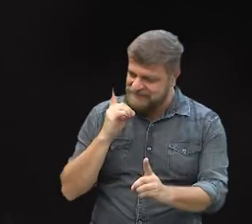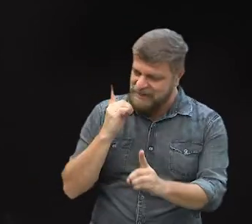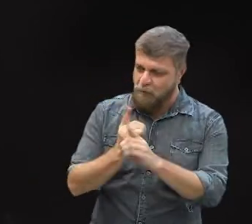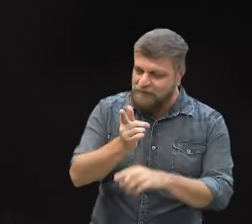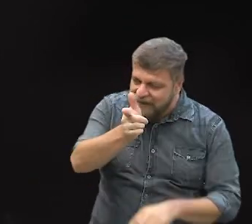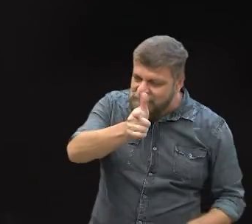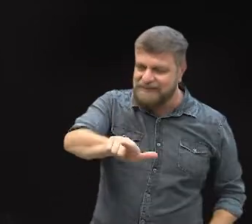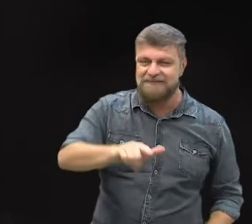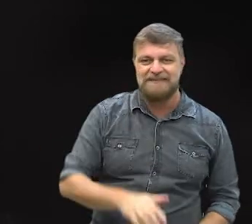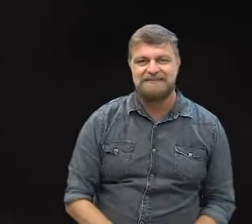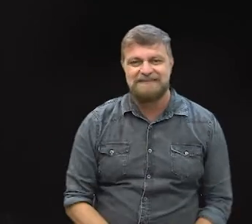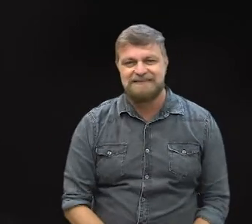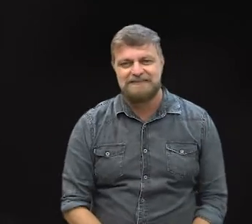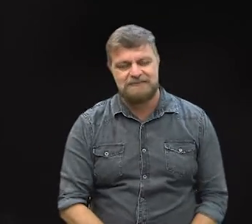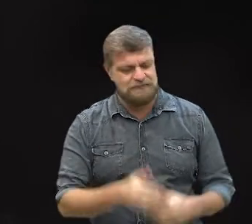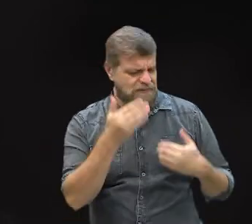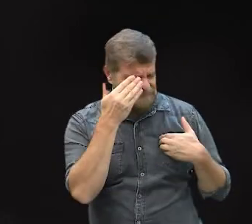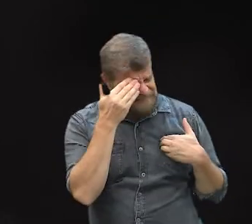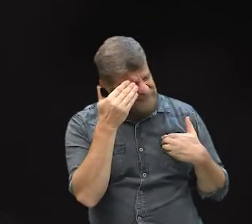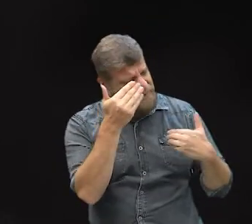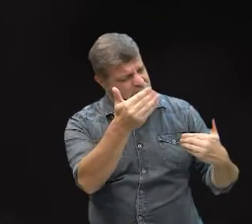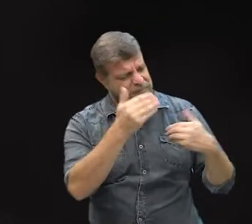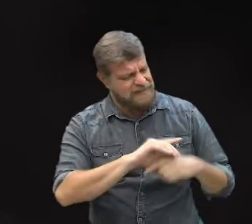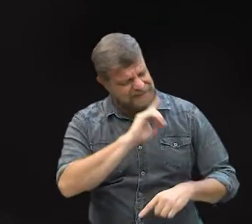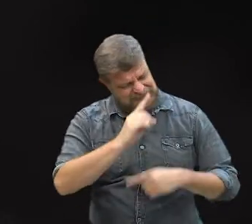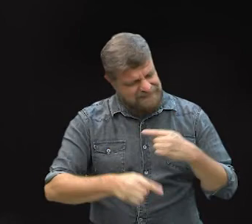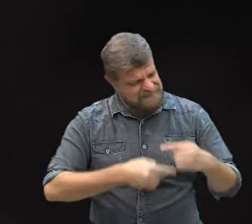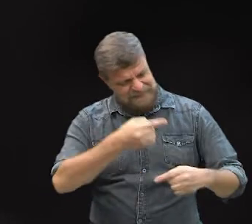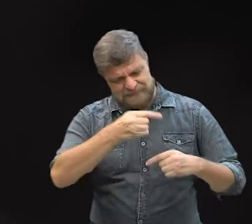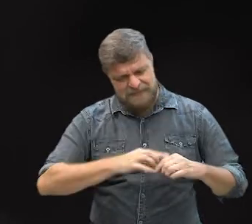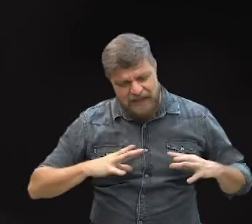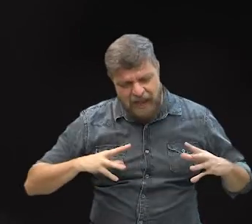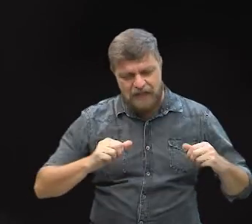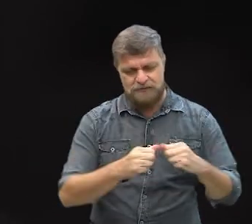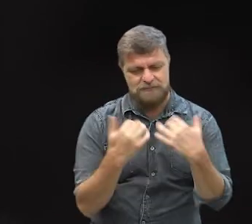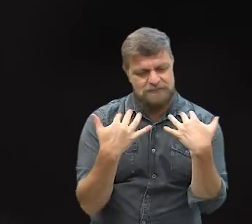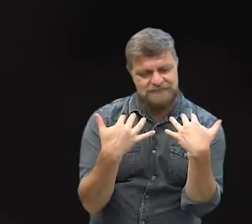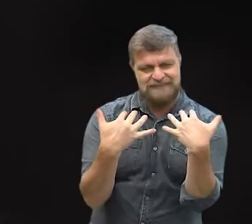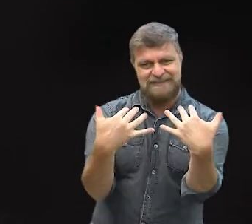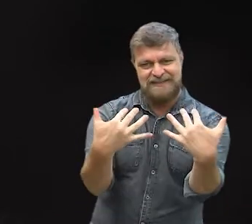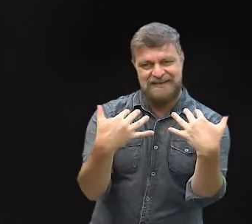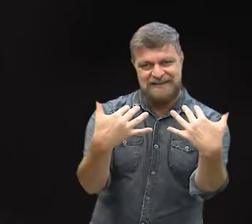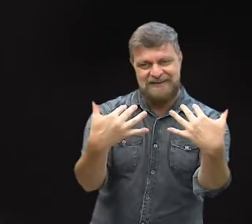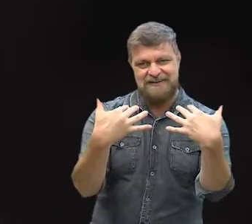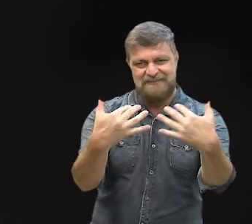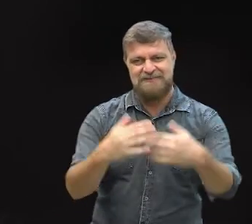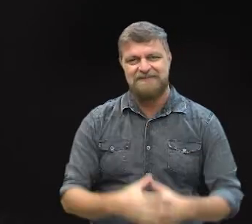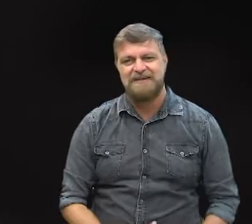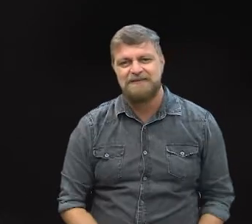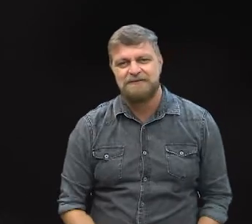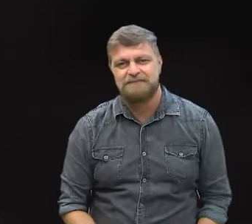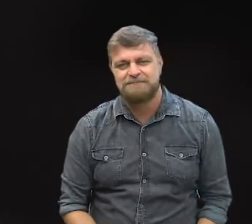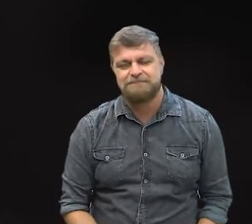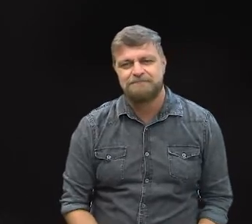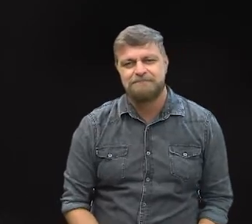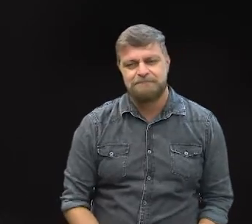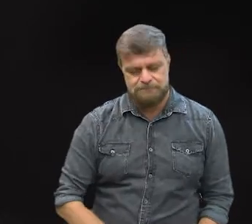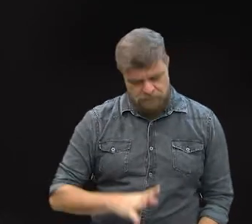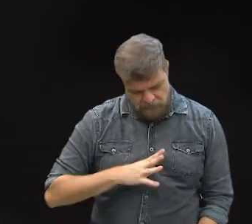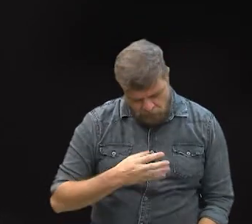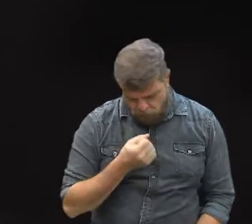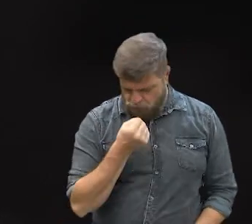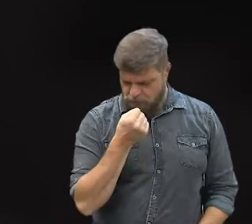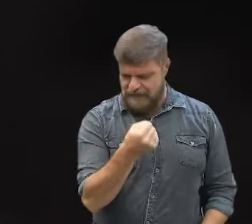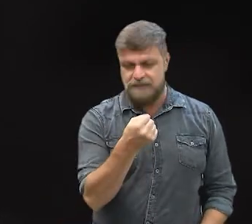próxima oportunidade. Obrigada a vocês, sucesso aí para todo mundo que está nos ouvindo, nos acompanhando e